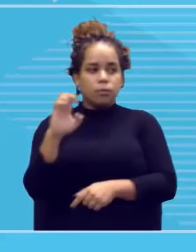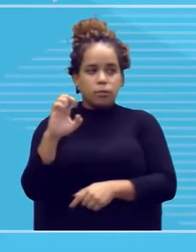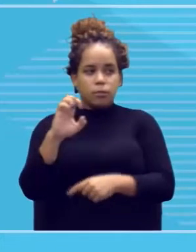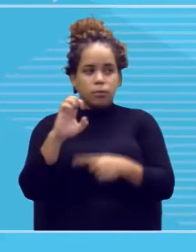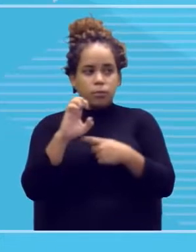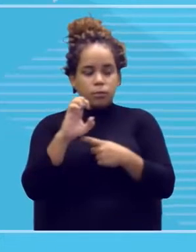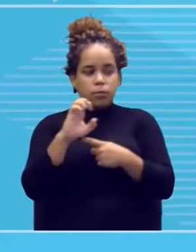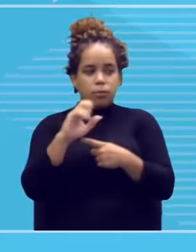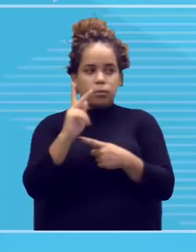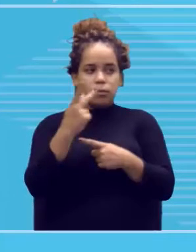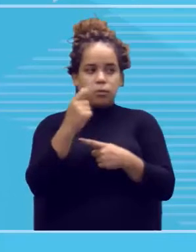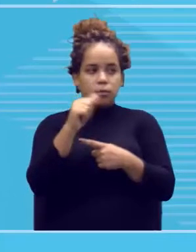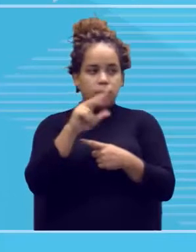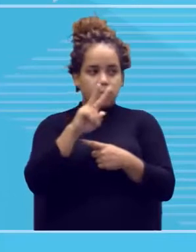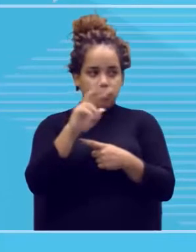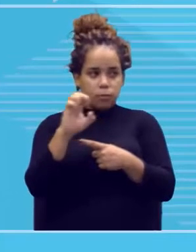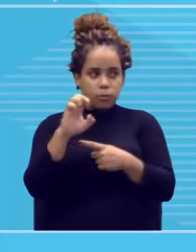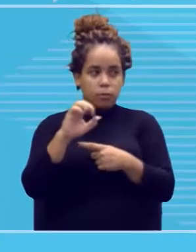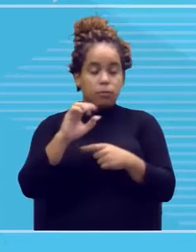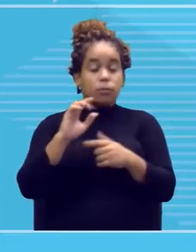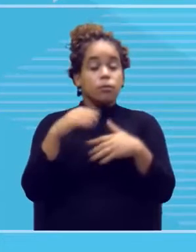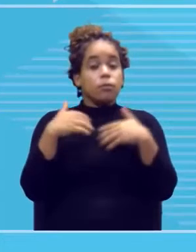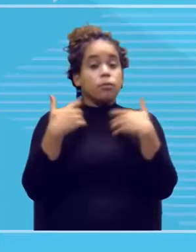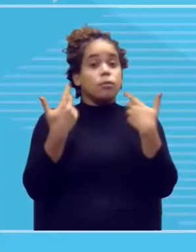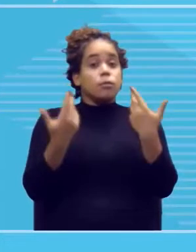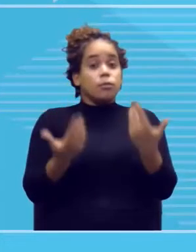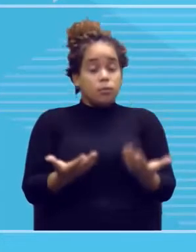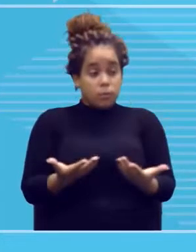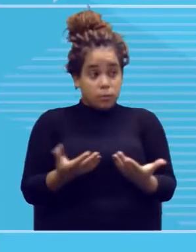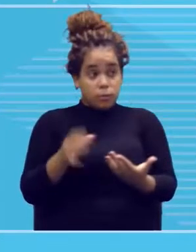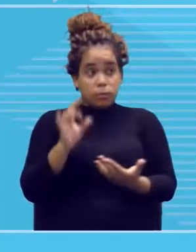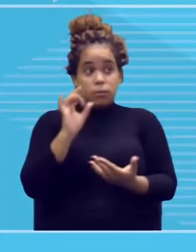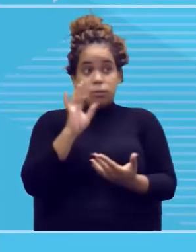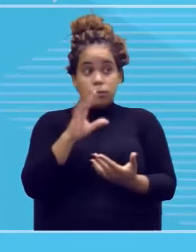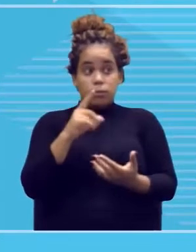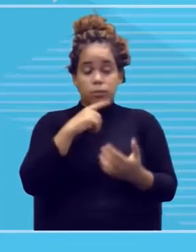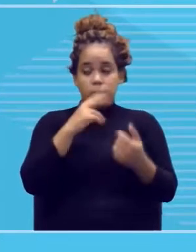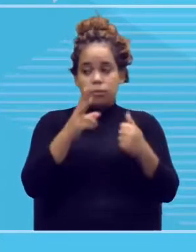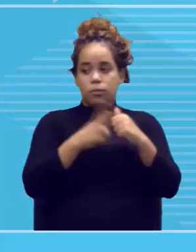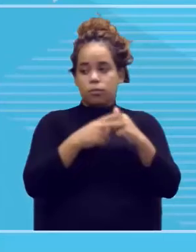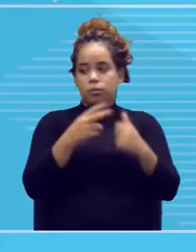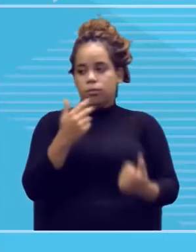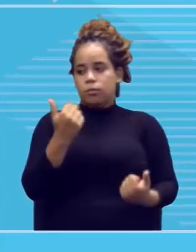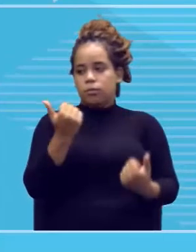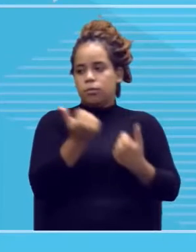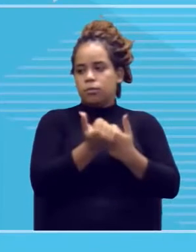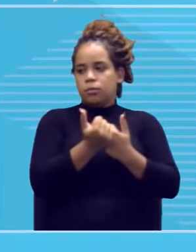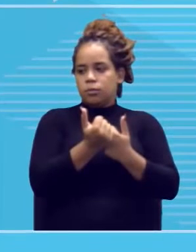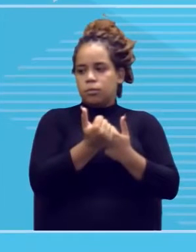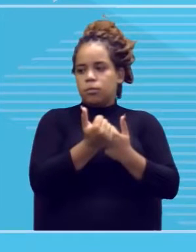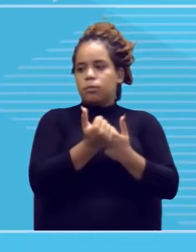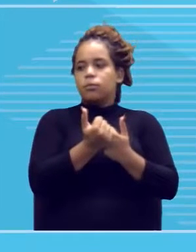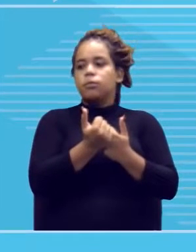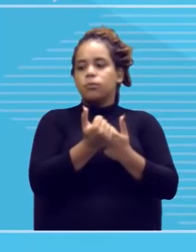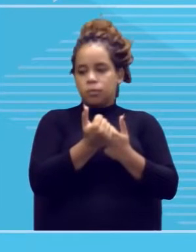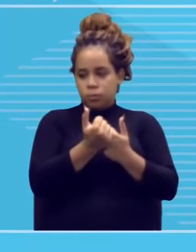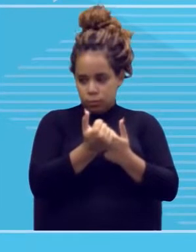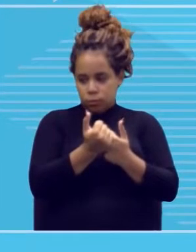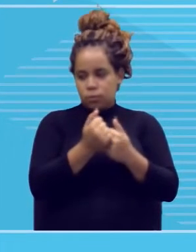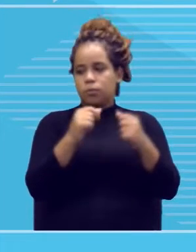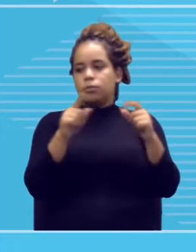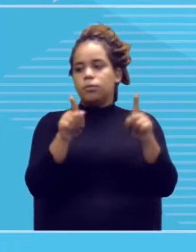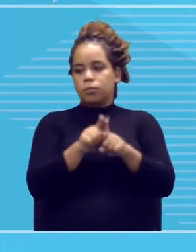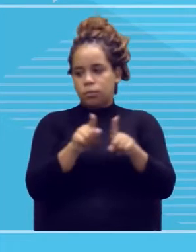quando e somente quando o verbal auxiliar ele vai estar formando